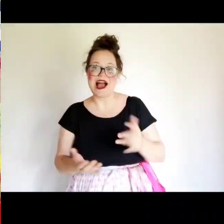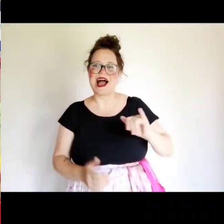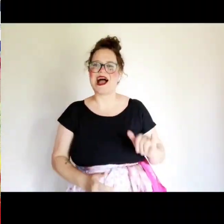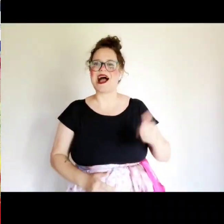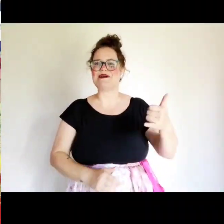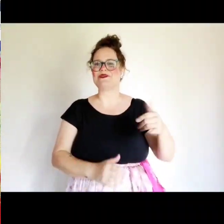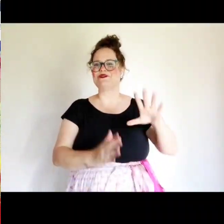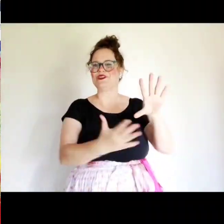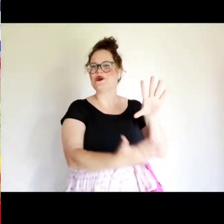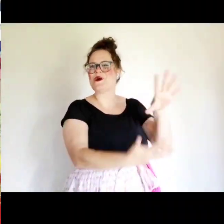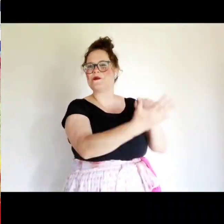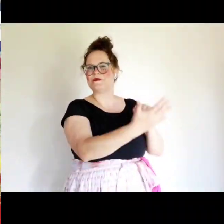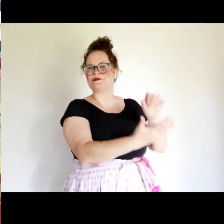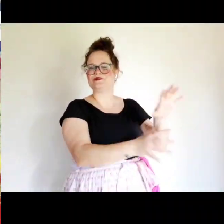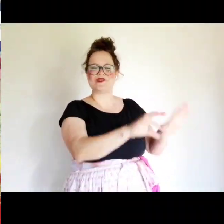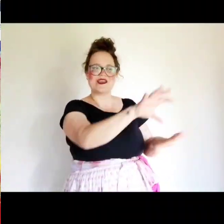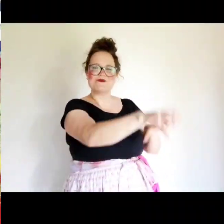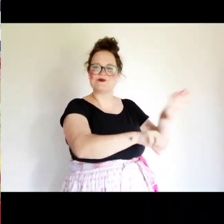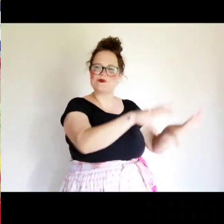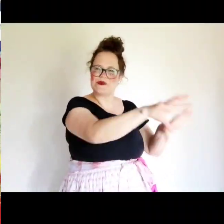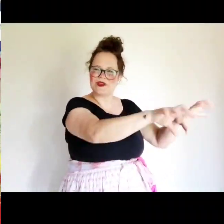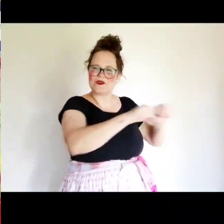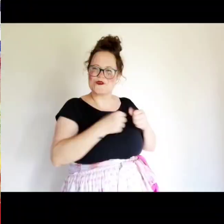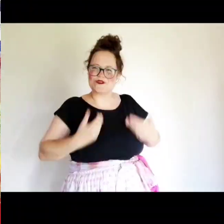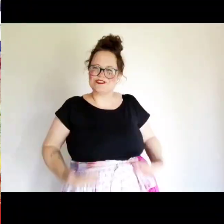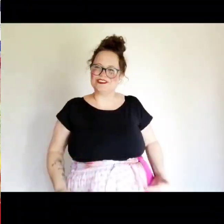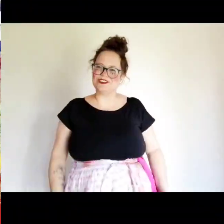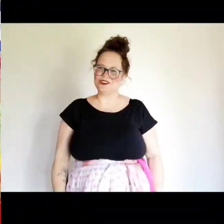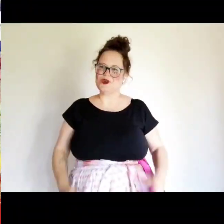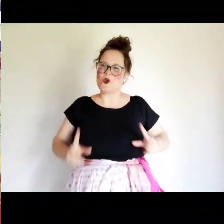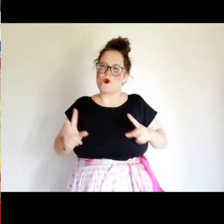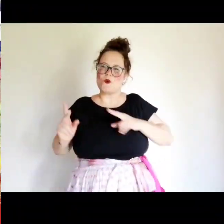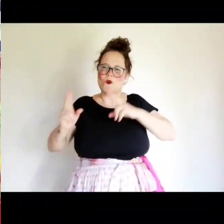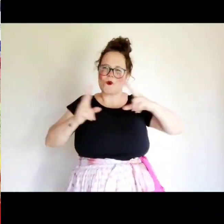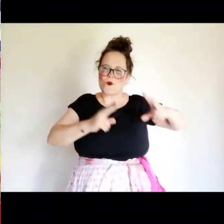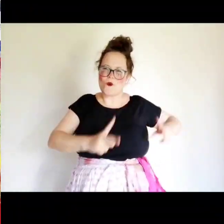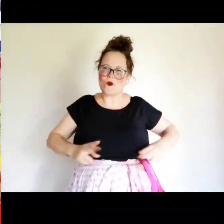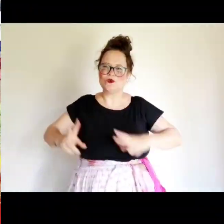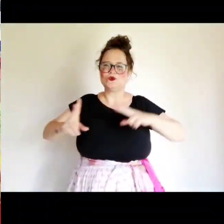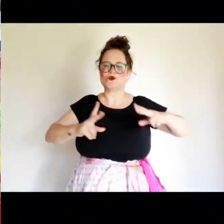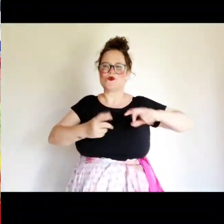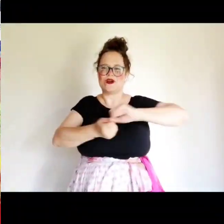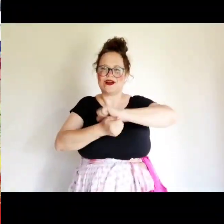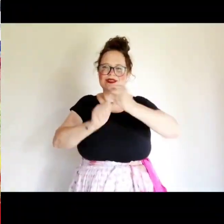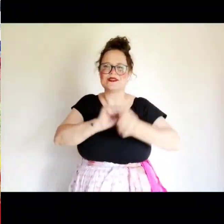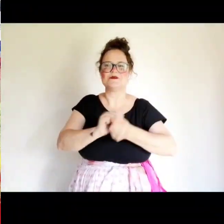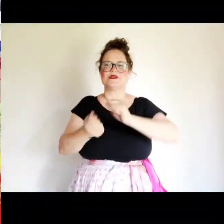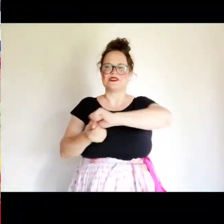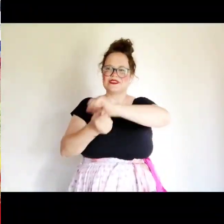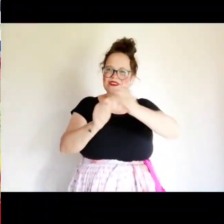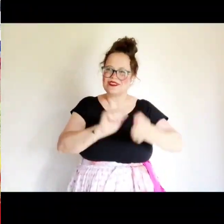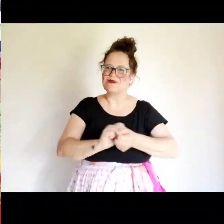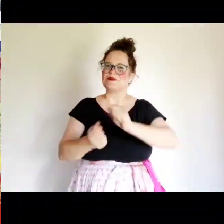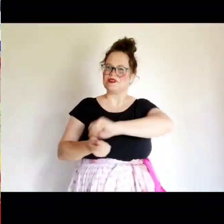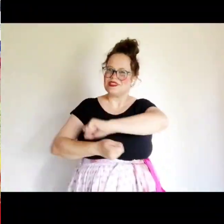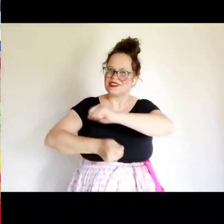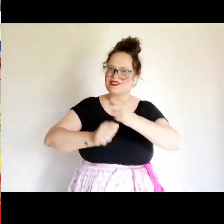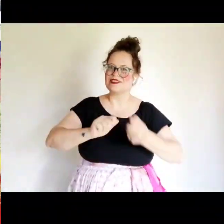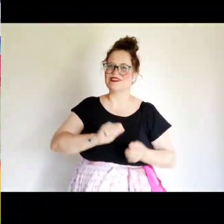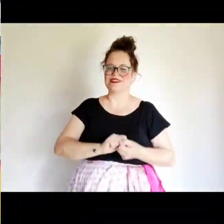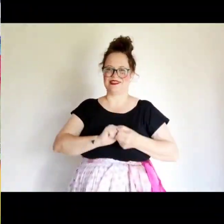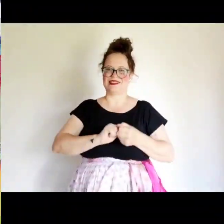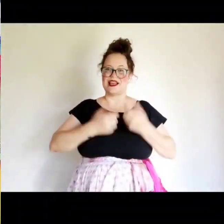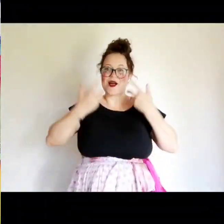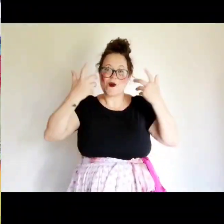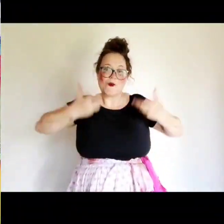gente aproveitou esse vestido e cortou e foi adaptando para a Humilha.